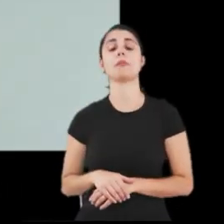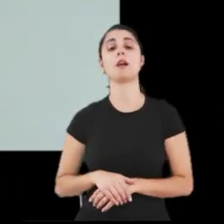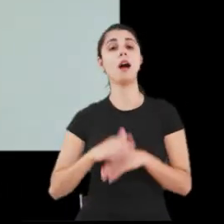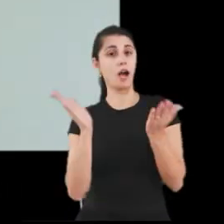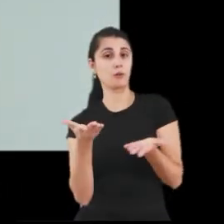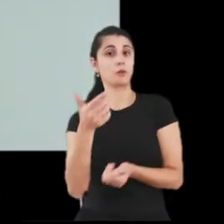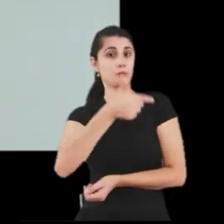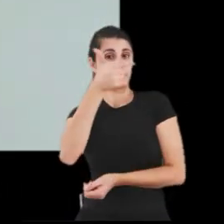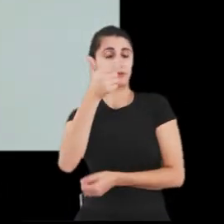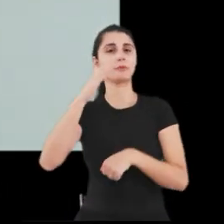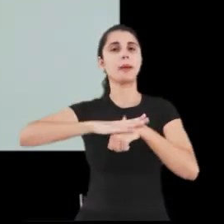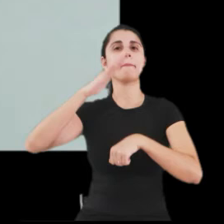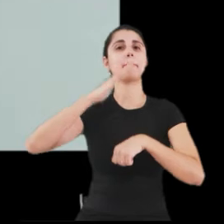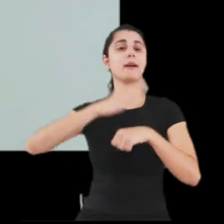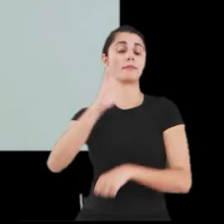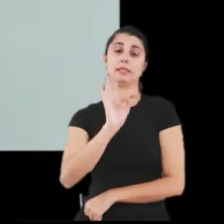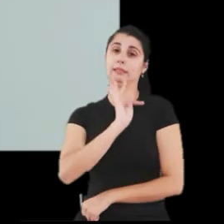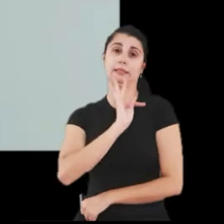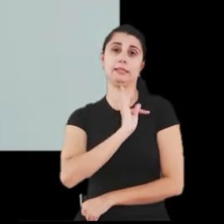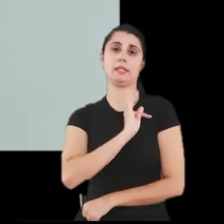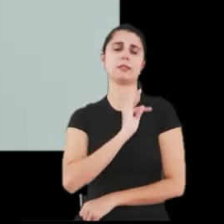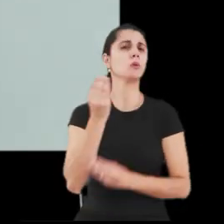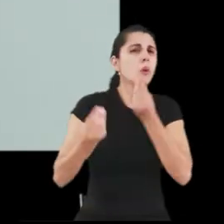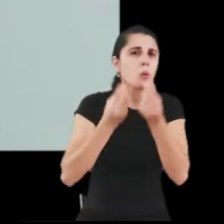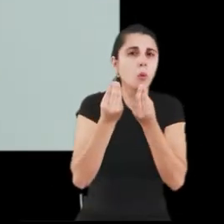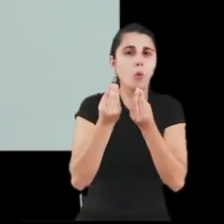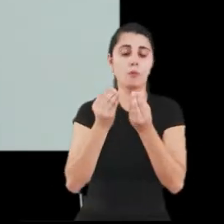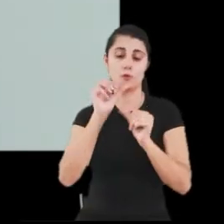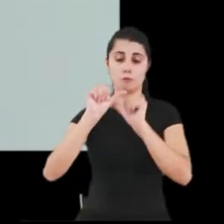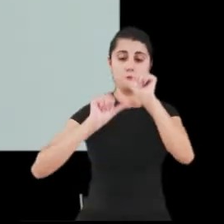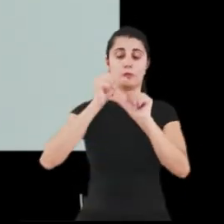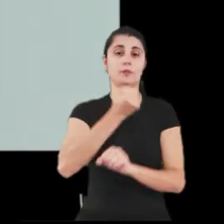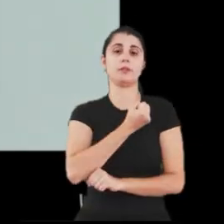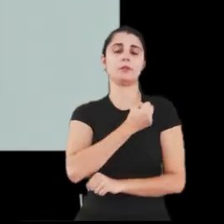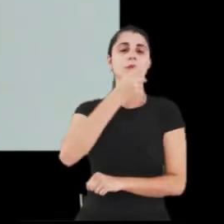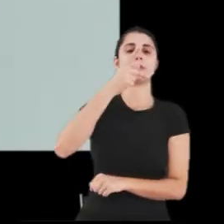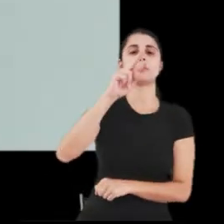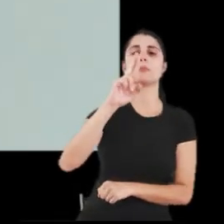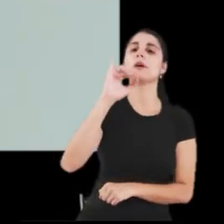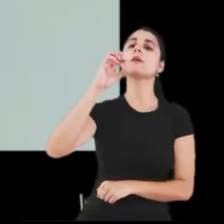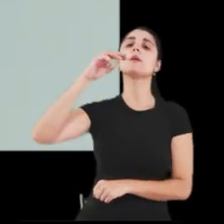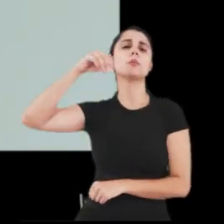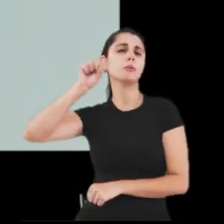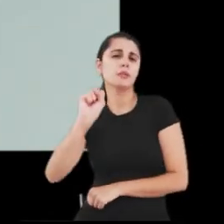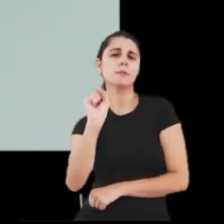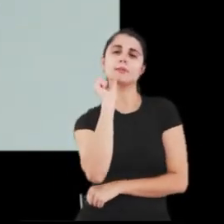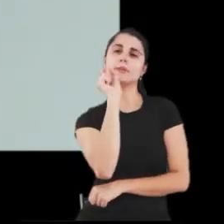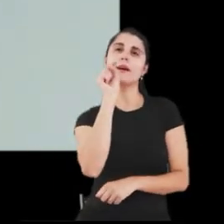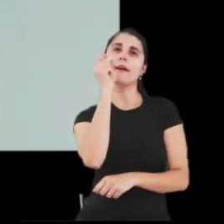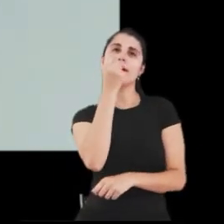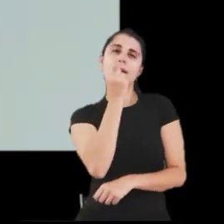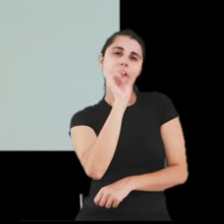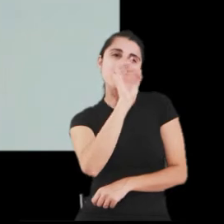forma, ela é mais técnica. O que eu vou fazer? Eu vou decompor em fatores primos cada um dos números e